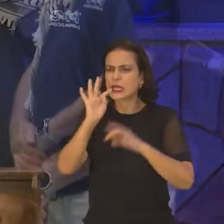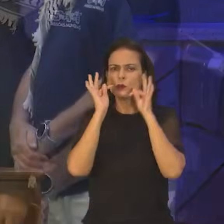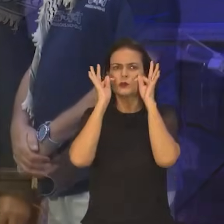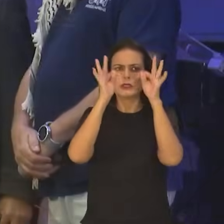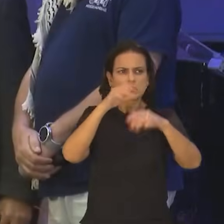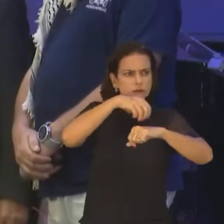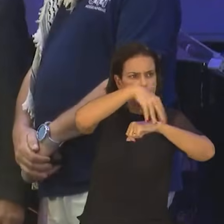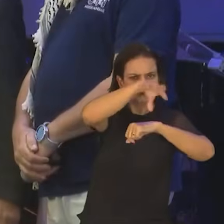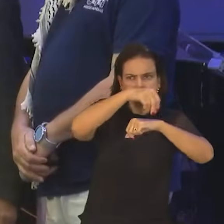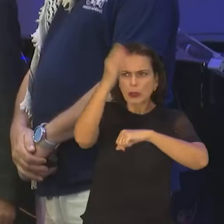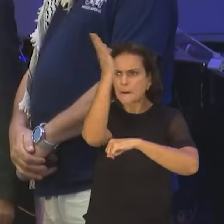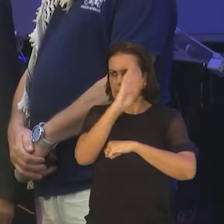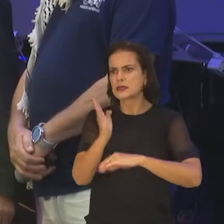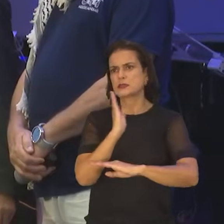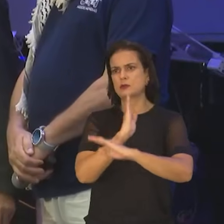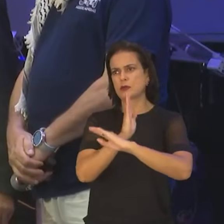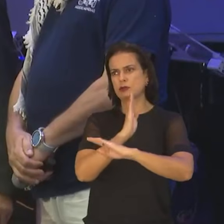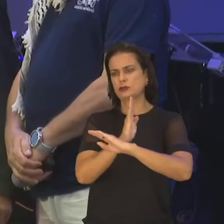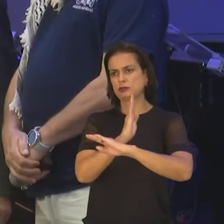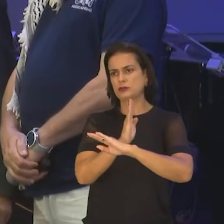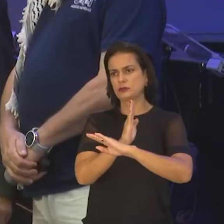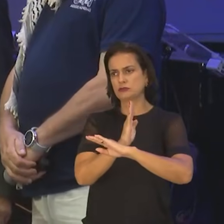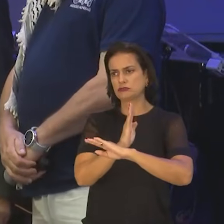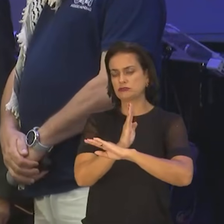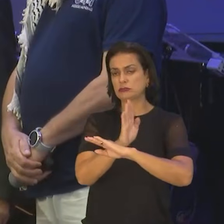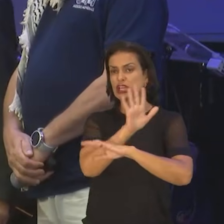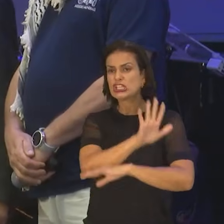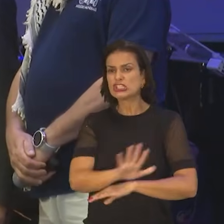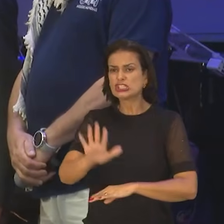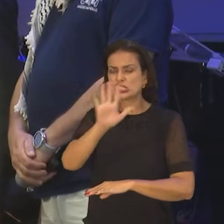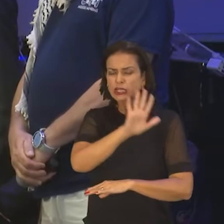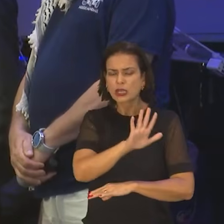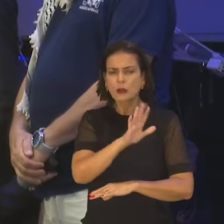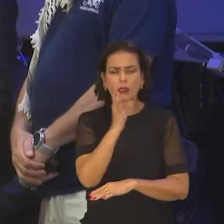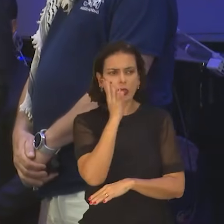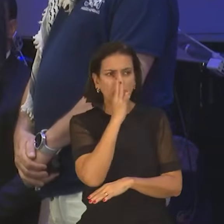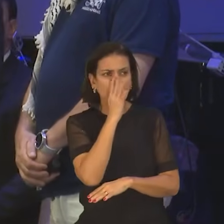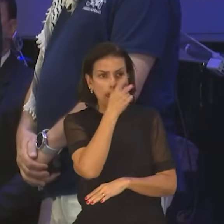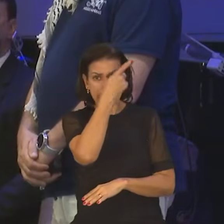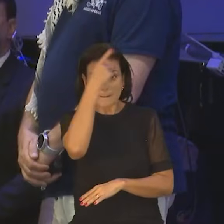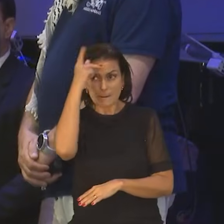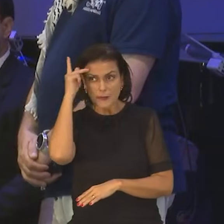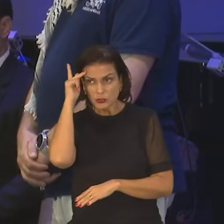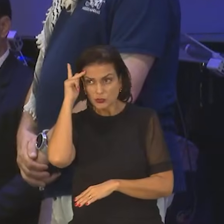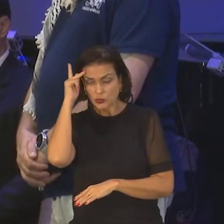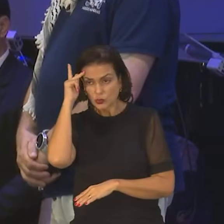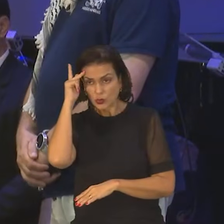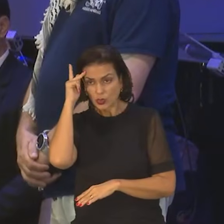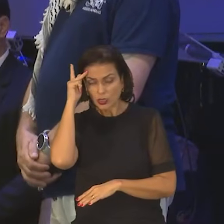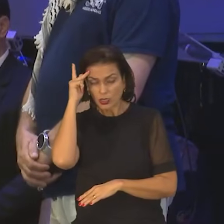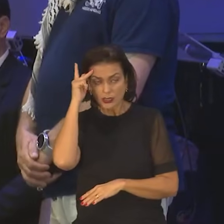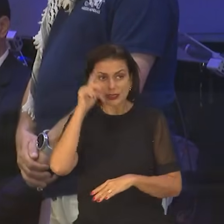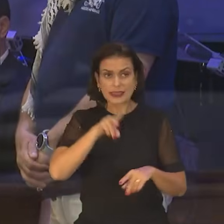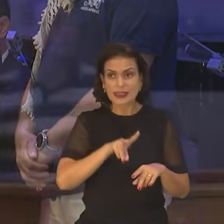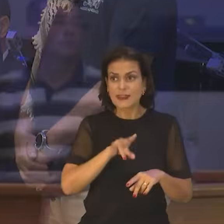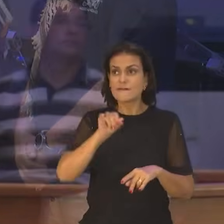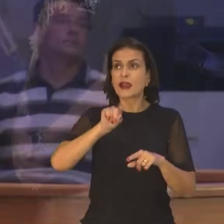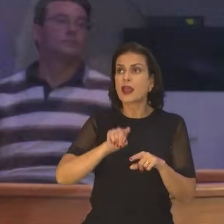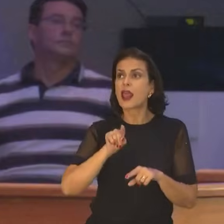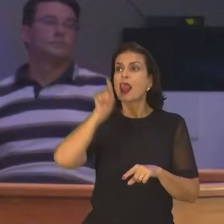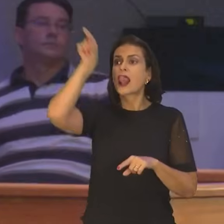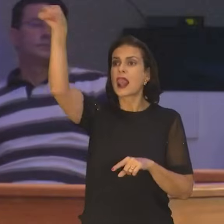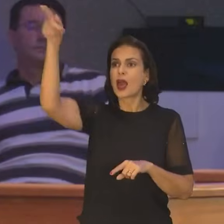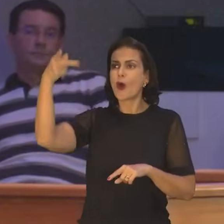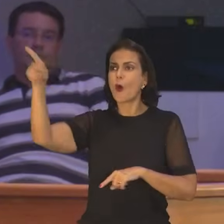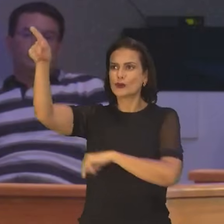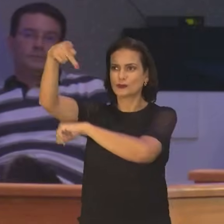testemunho no Brasil Batista. E geralmente nós ouvimos pessoas que saem do nosso meio para estar em